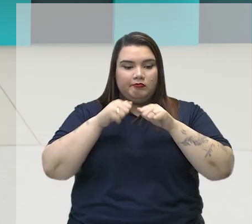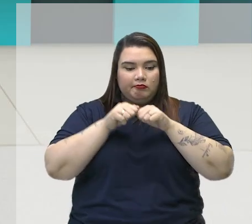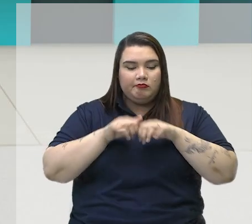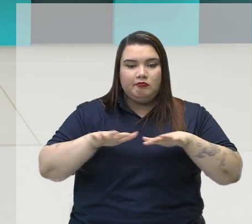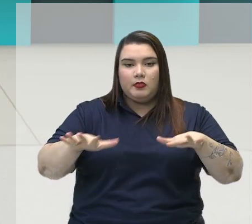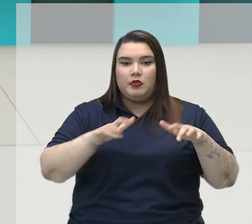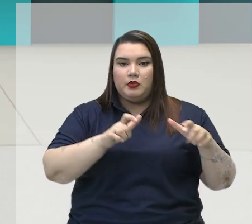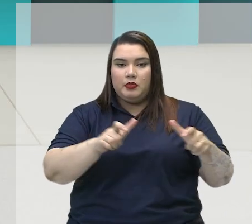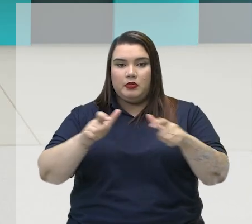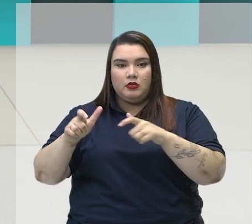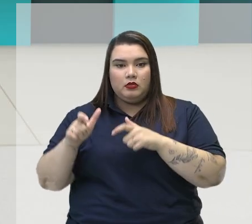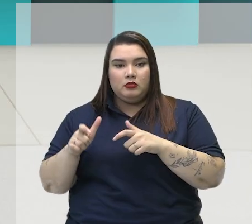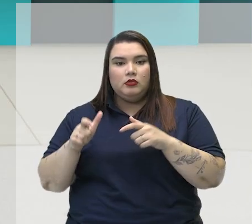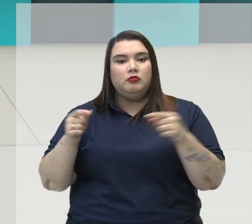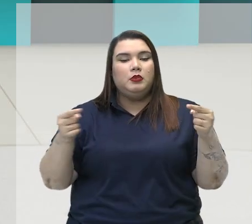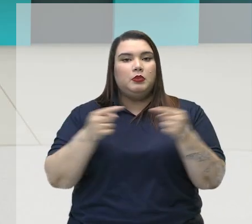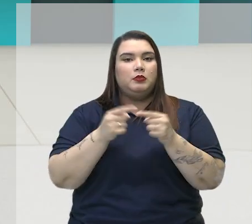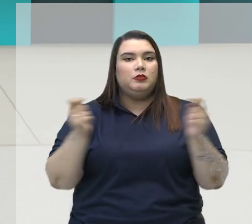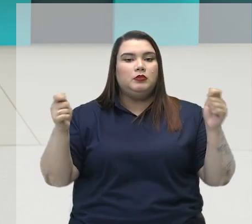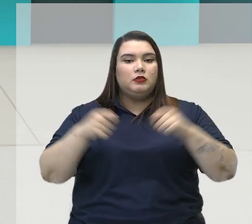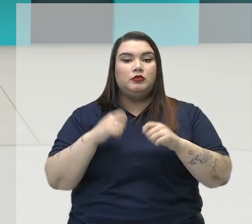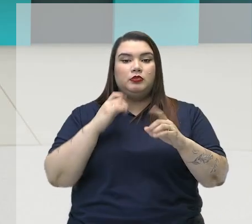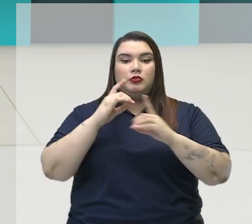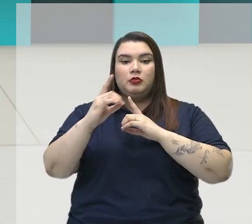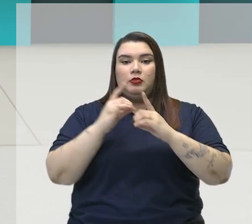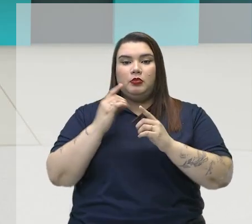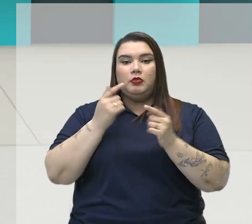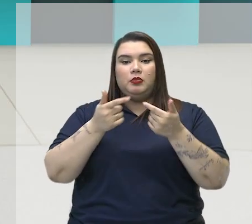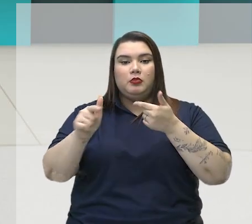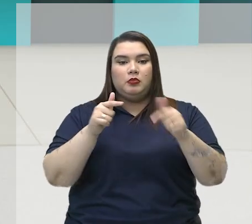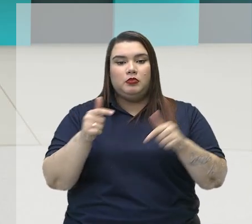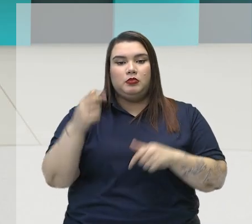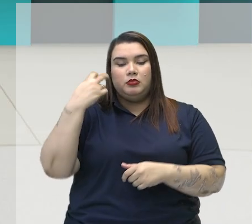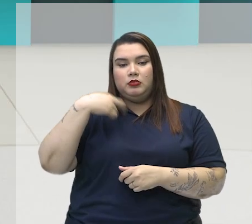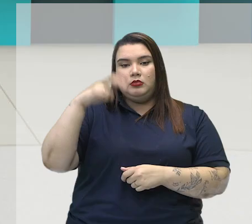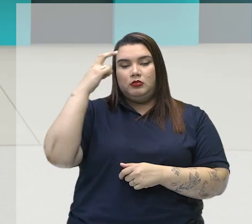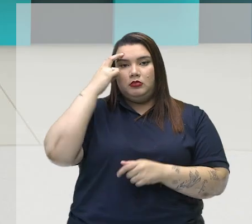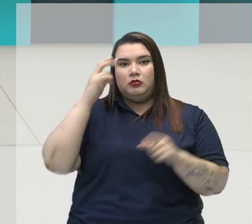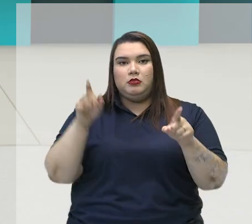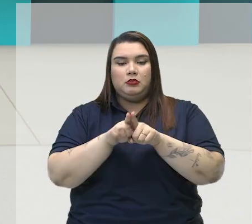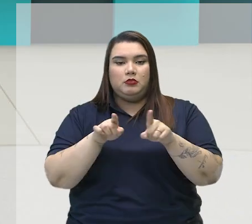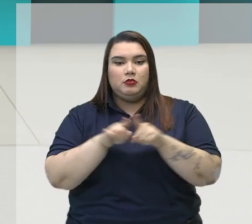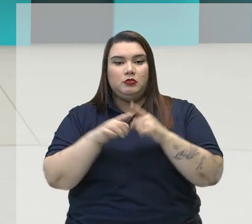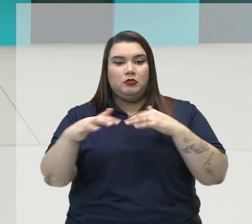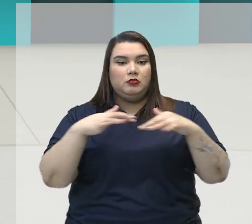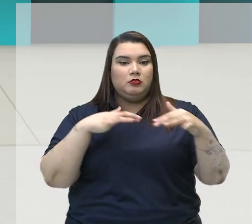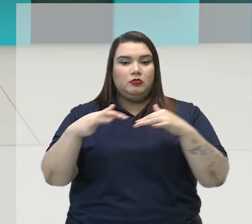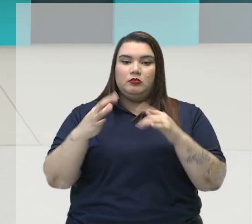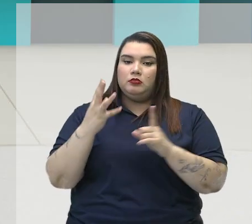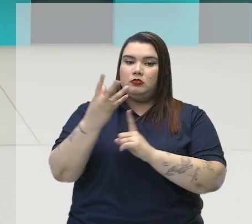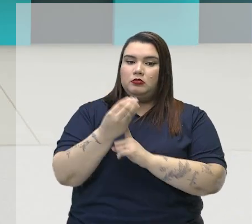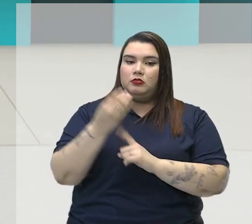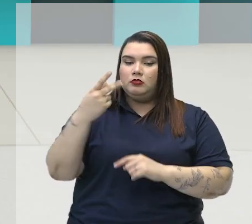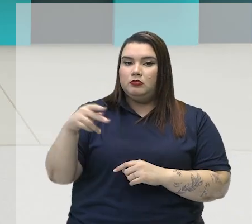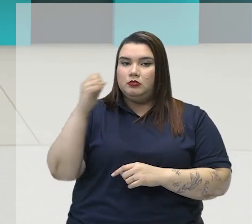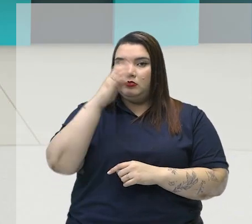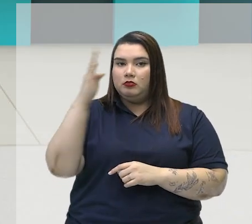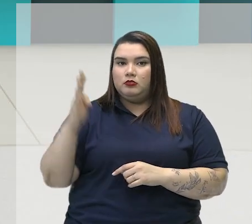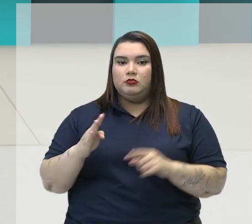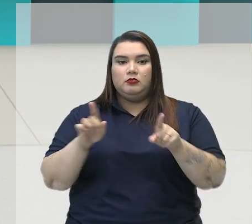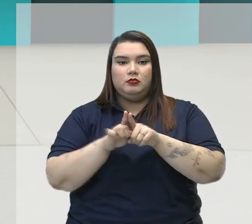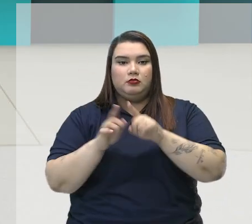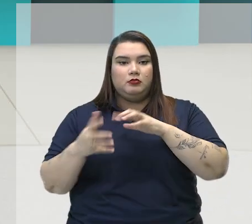quando enraizada no território, consegue dialogar com outras culturas e movimentos artísticos